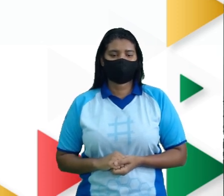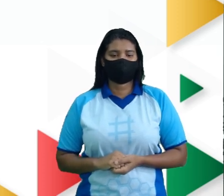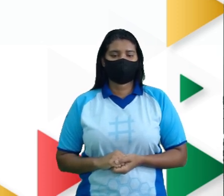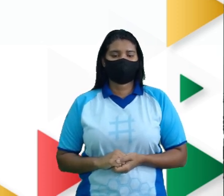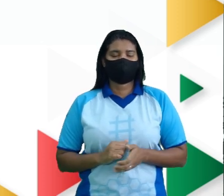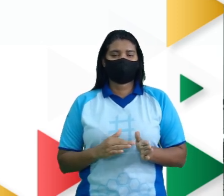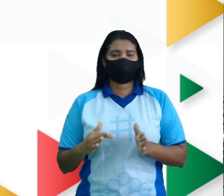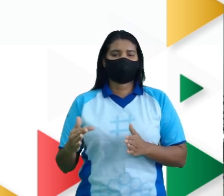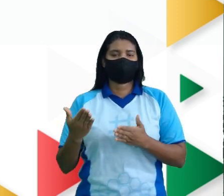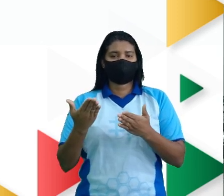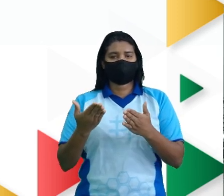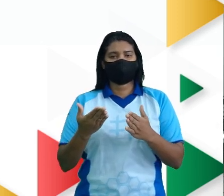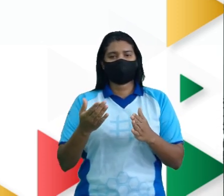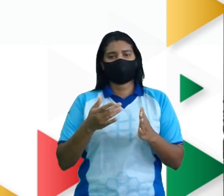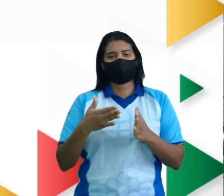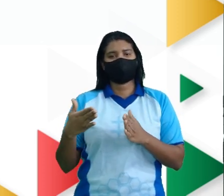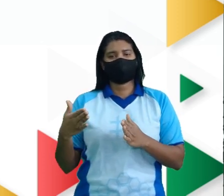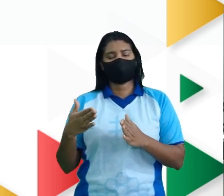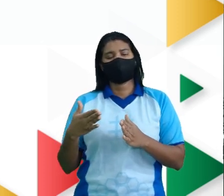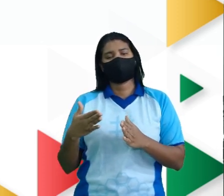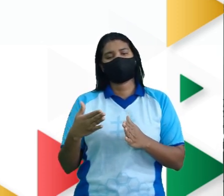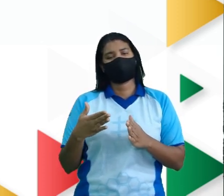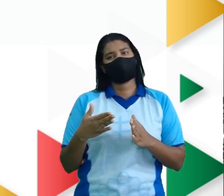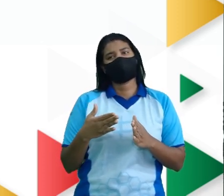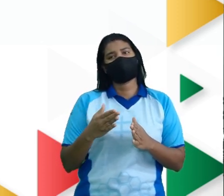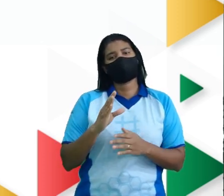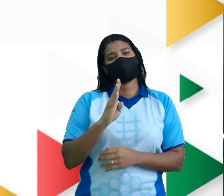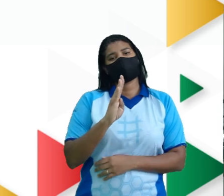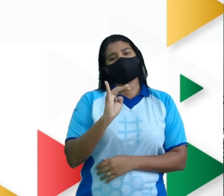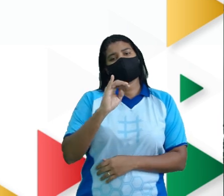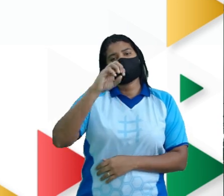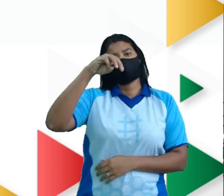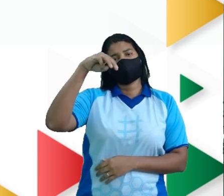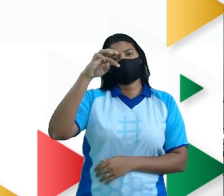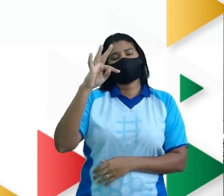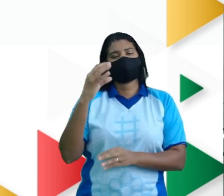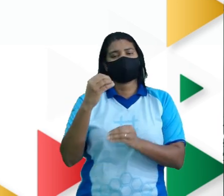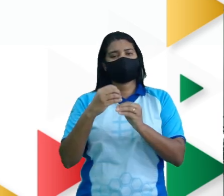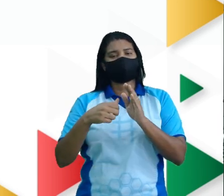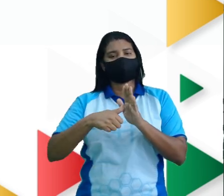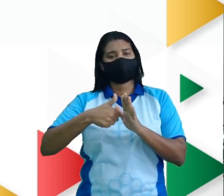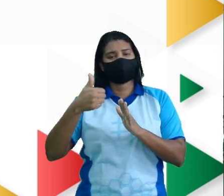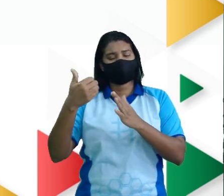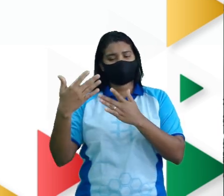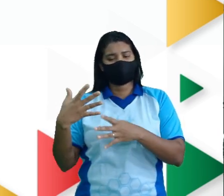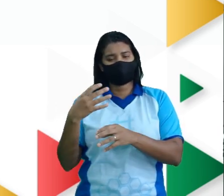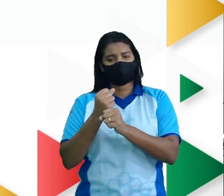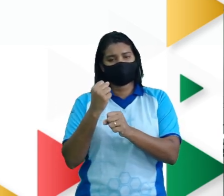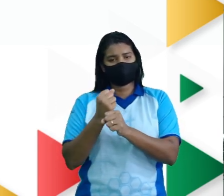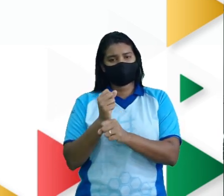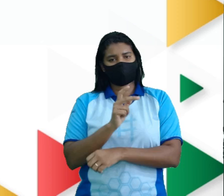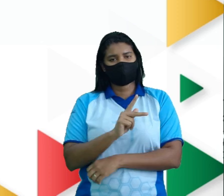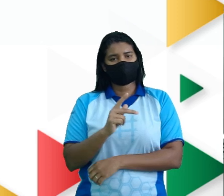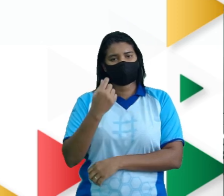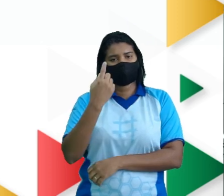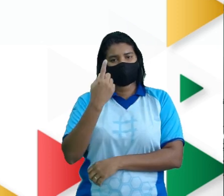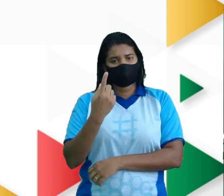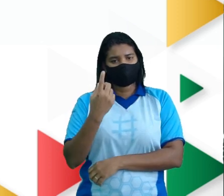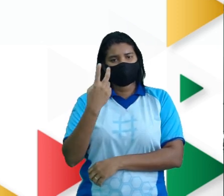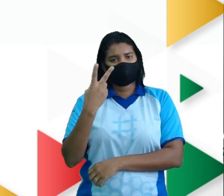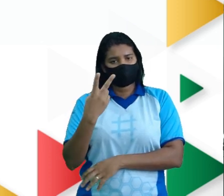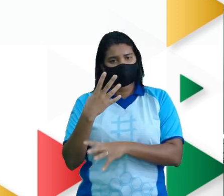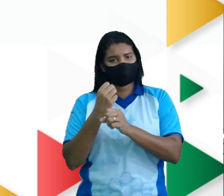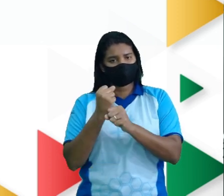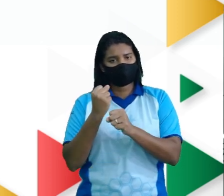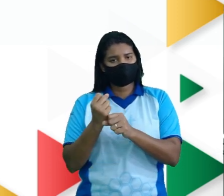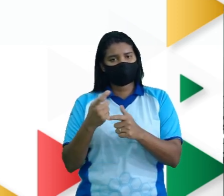módulo aí, desse semestre, né, do bimestre, na verdade, da primeira unidade, o professor vai somar a primeira nota com a segunda